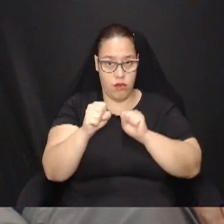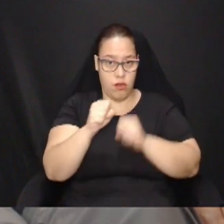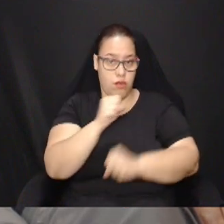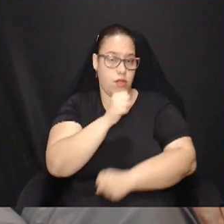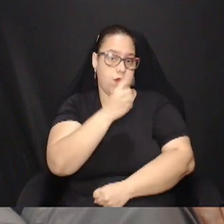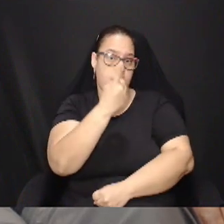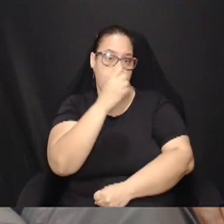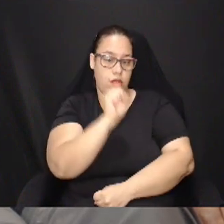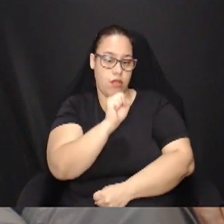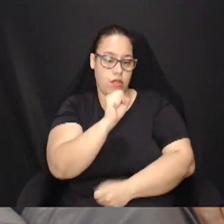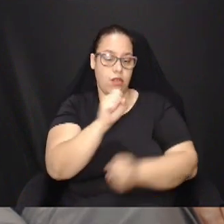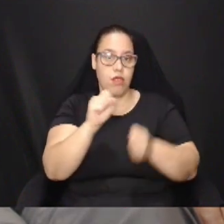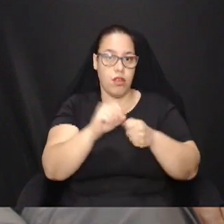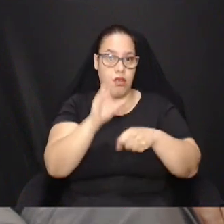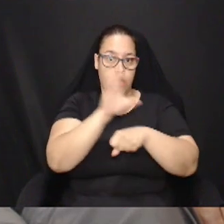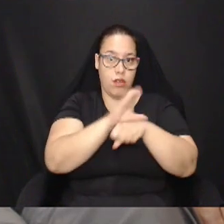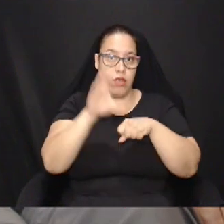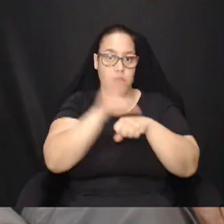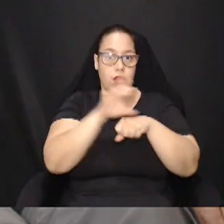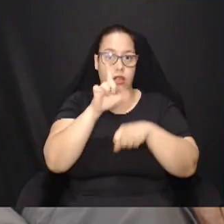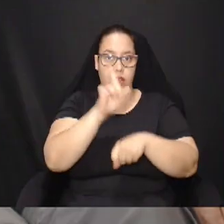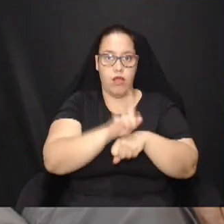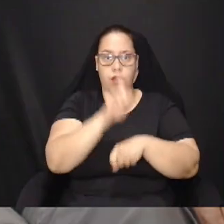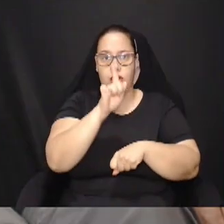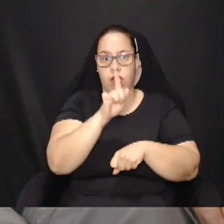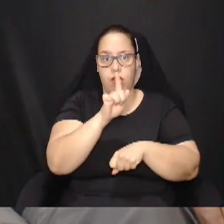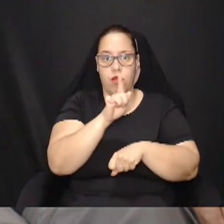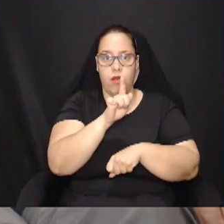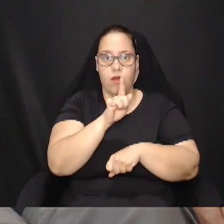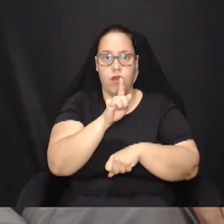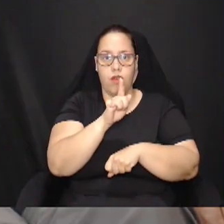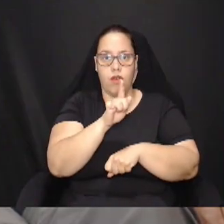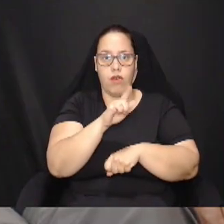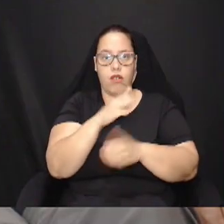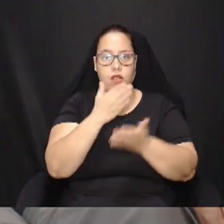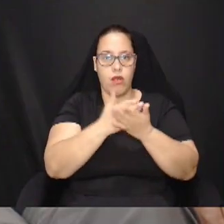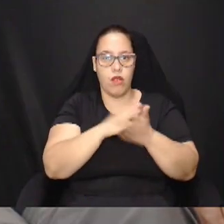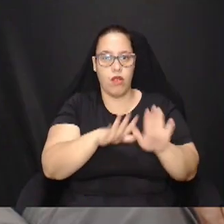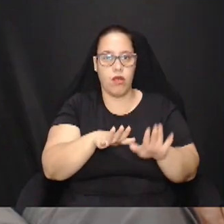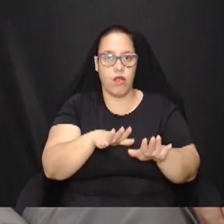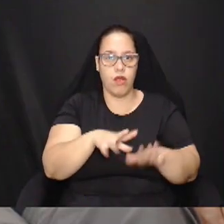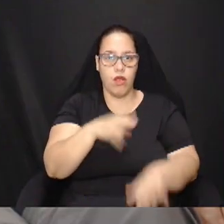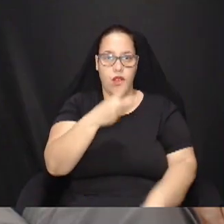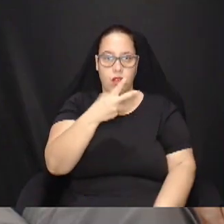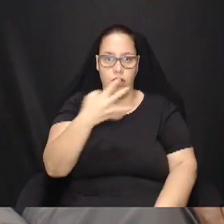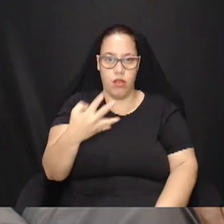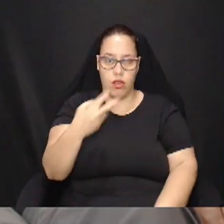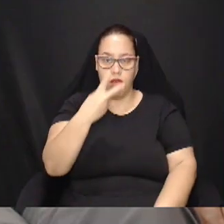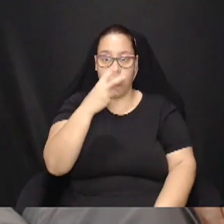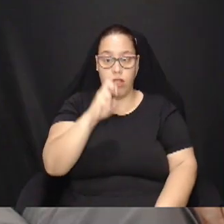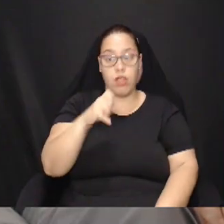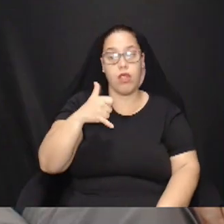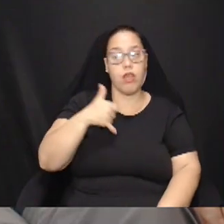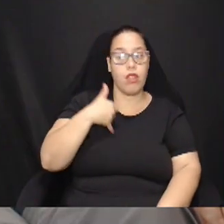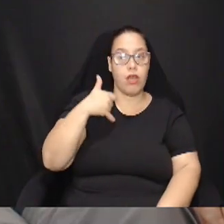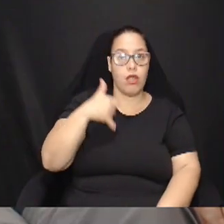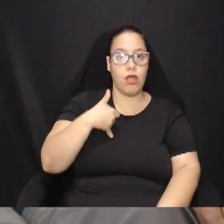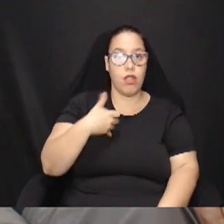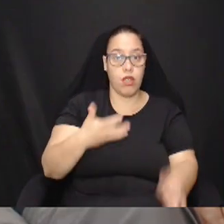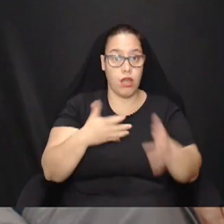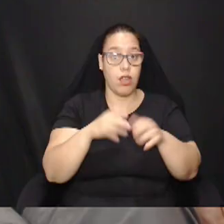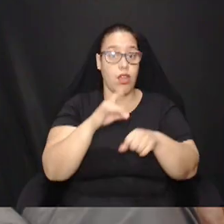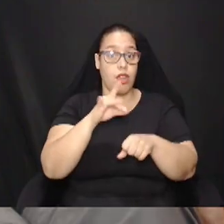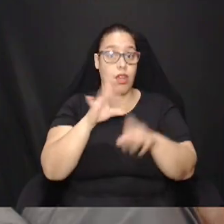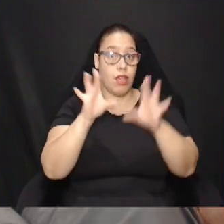um curso de graduação, ela vai terminar ali seus estudos aos 24, 25. Se ela quiser se especializar, são mais